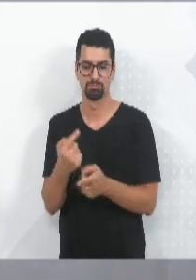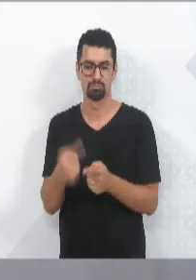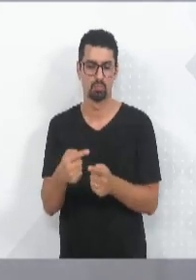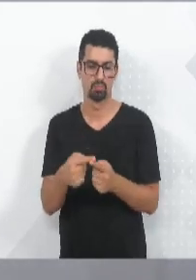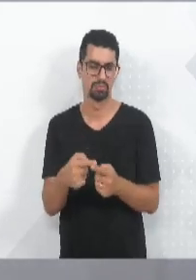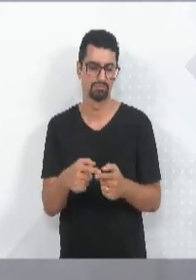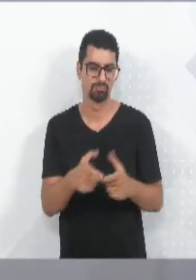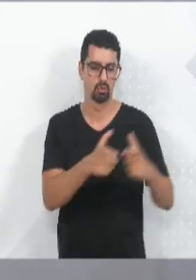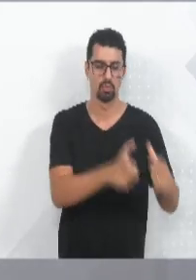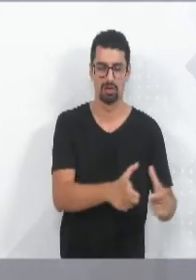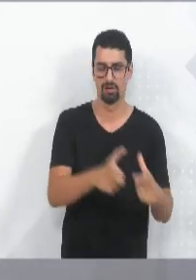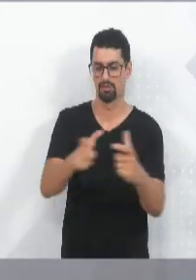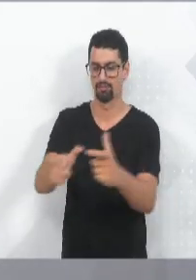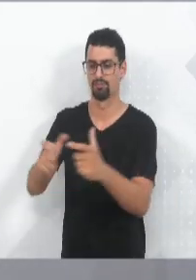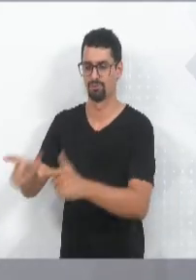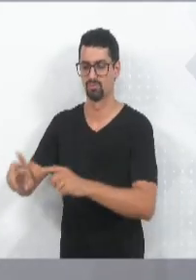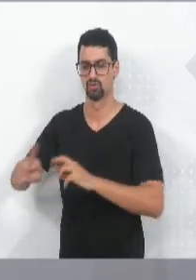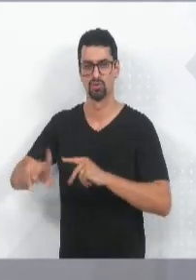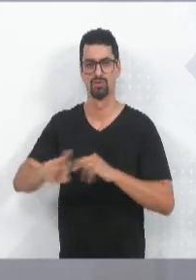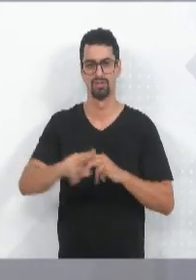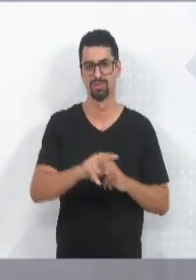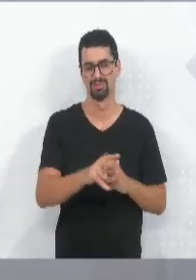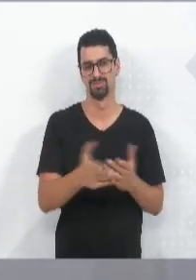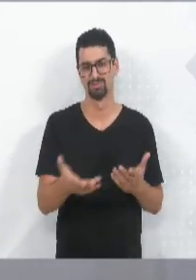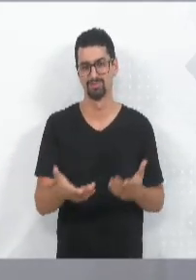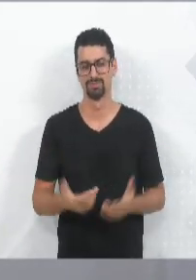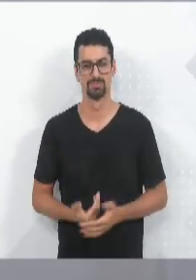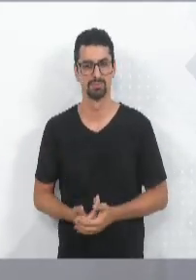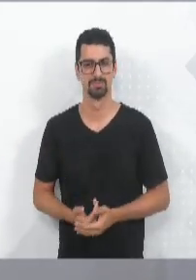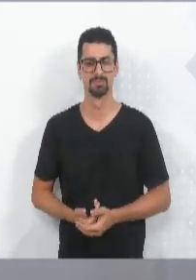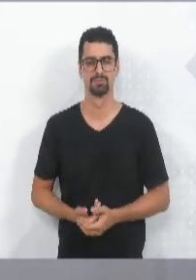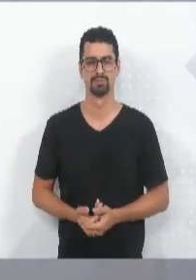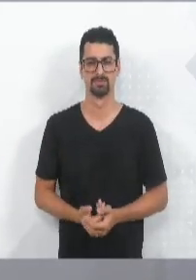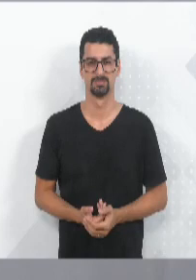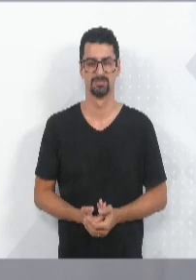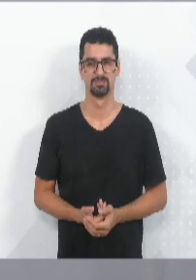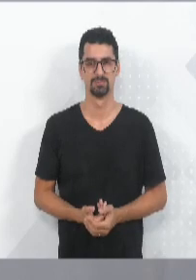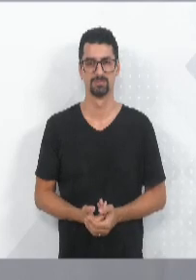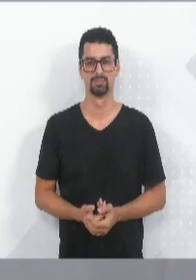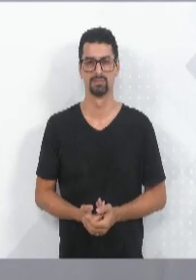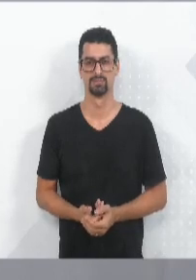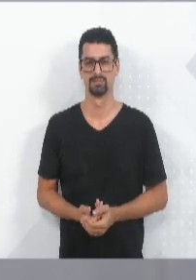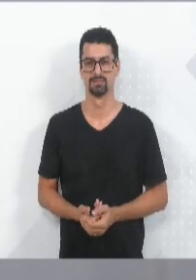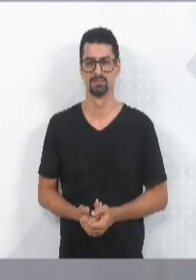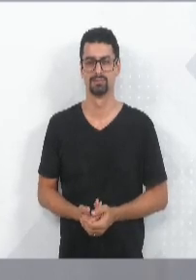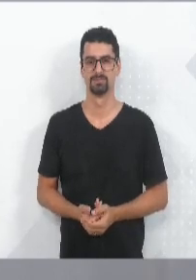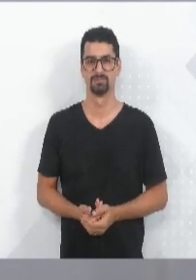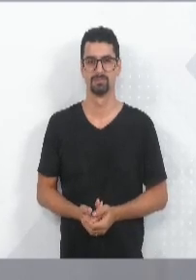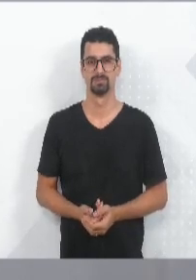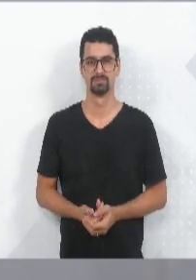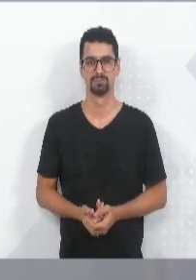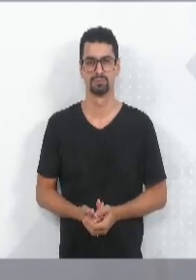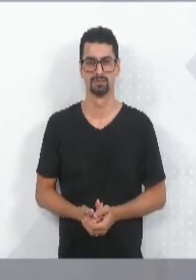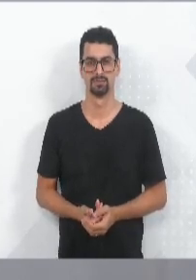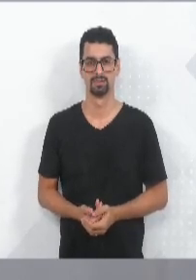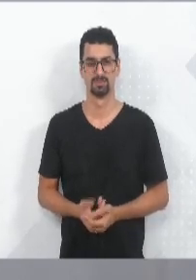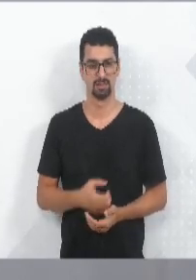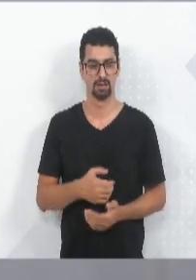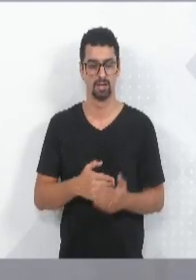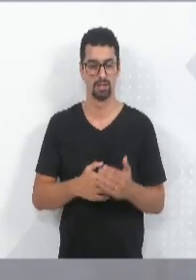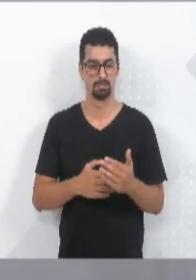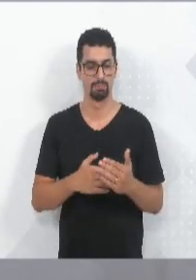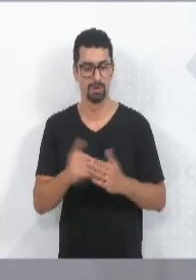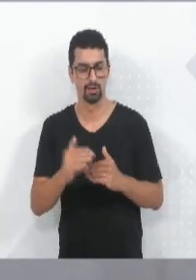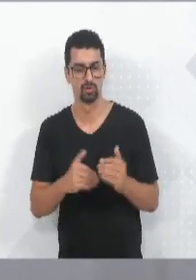físicas que são as lojas que se reúnem né e a prática da caridade é uma das